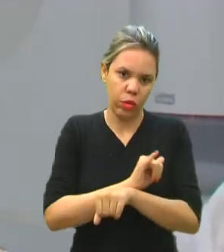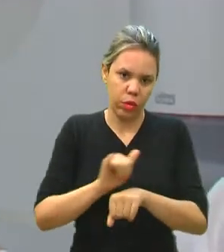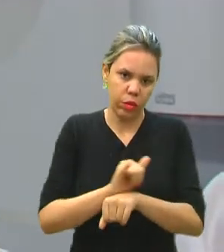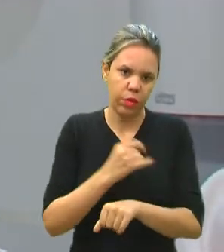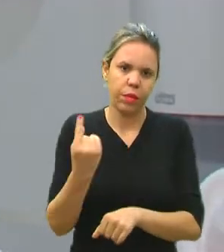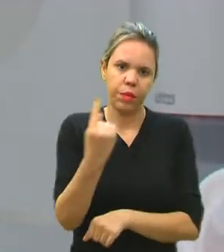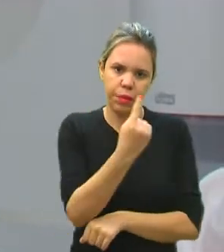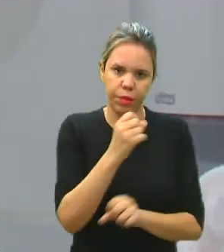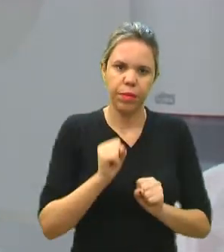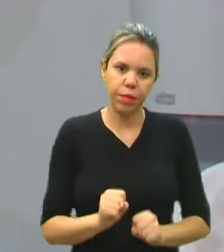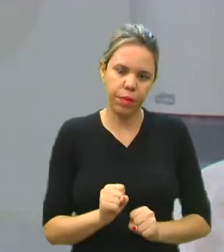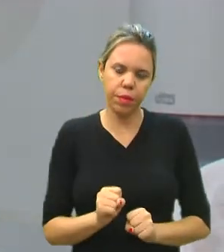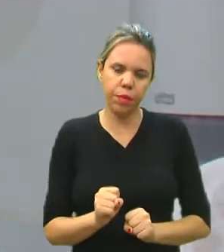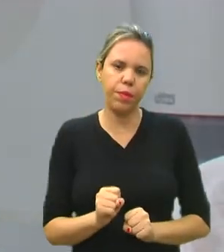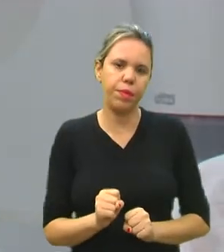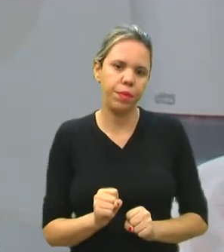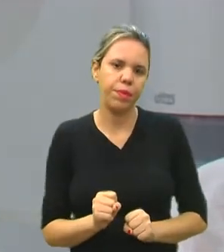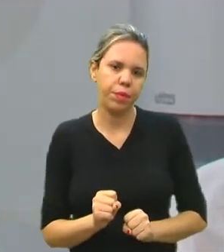podem ser utilizadas,